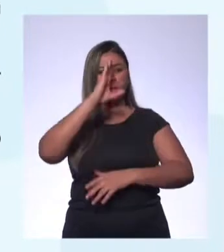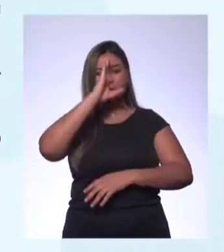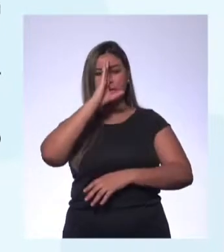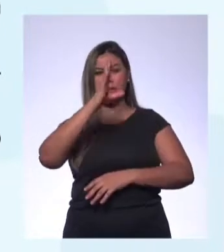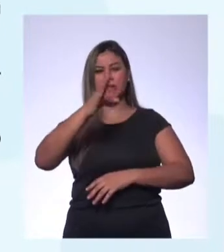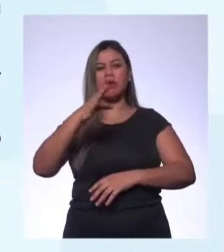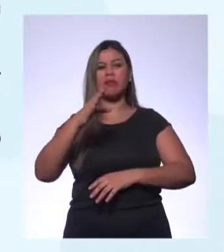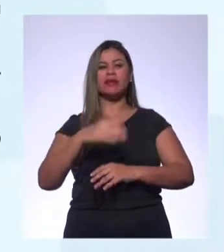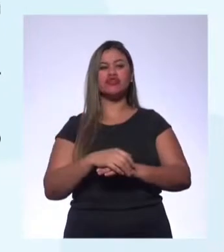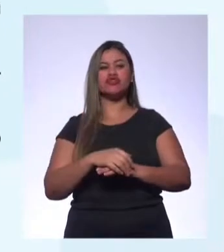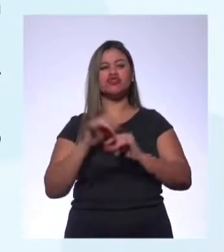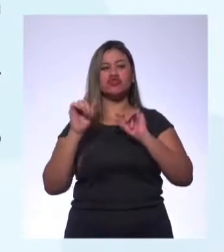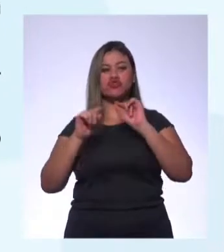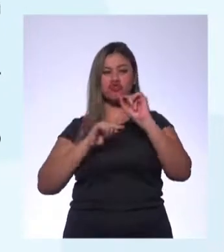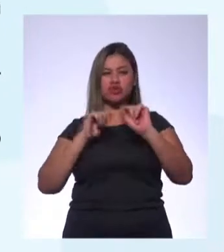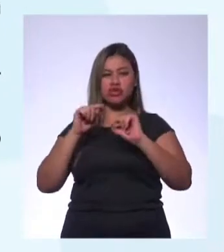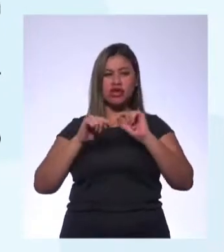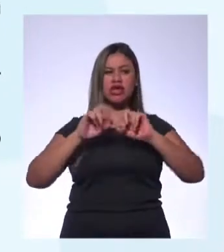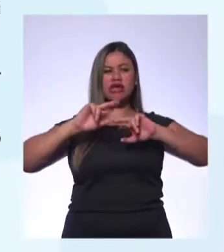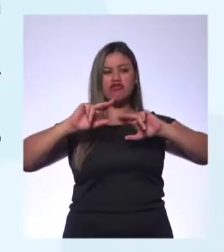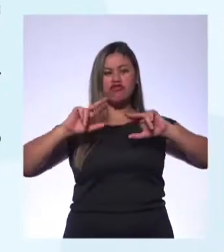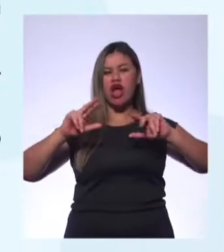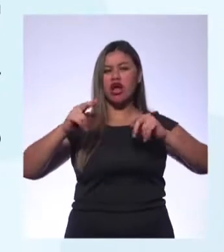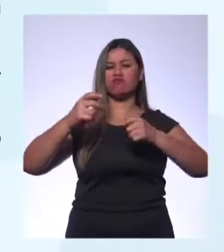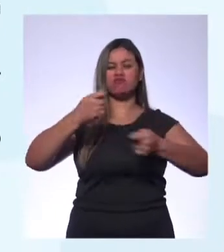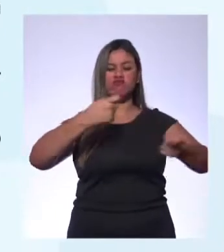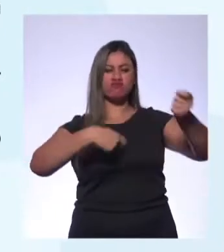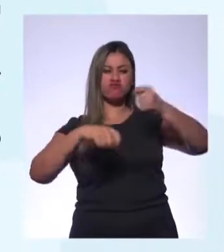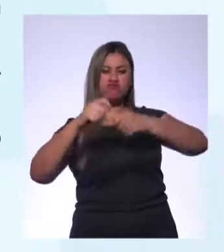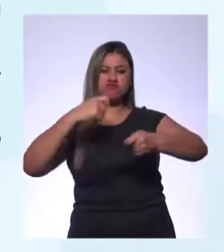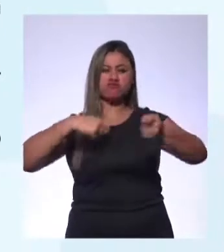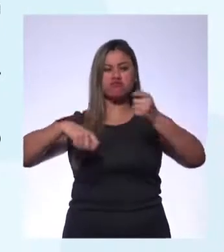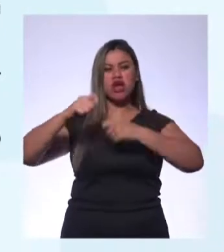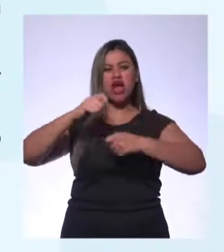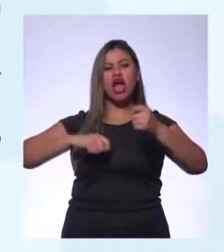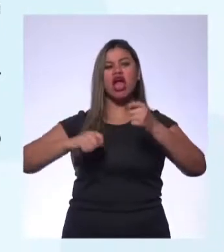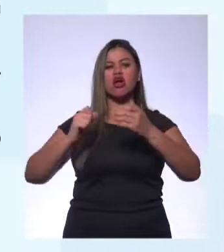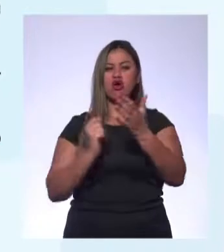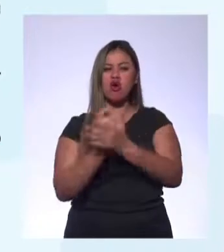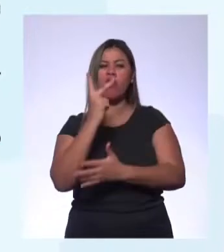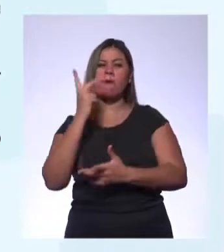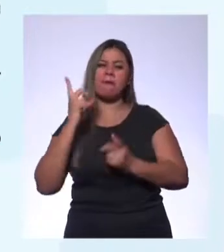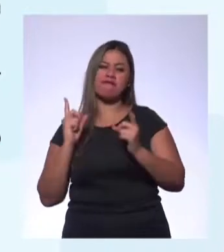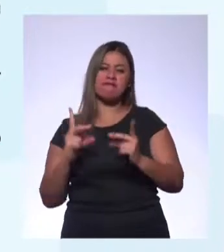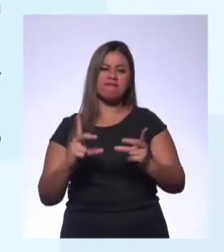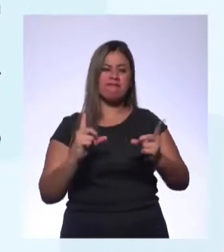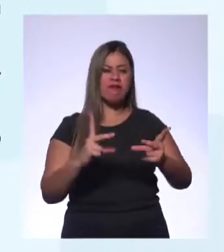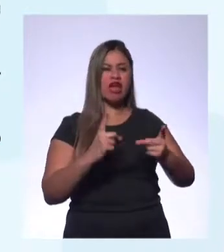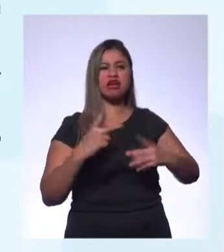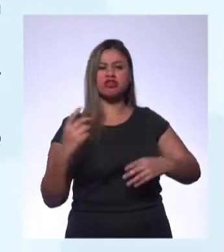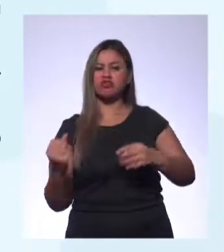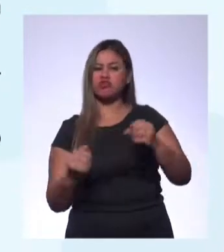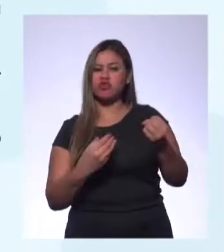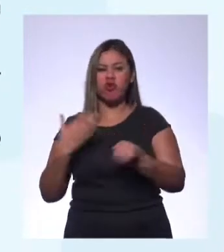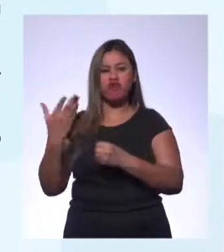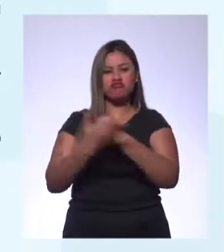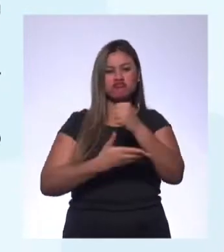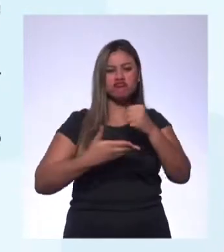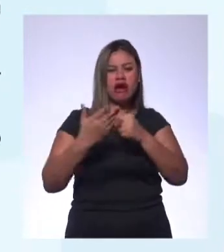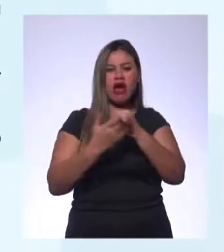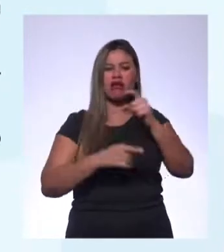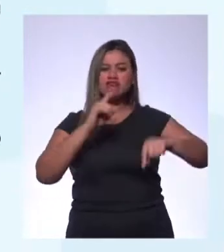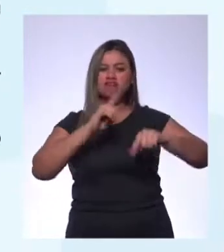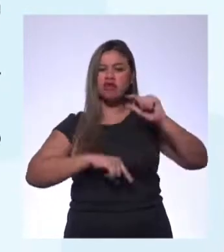por novas áreas de comércio, novos mercados consumidores, novas fontes de